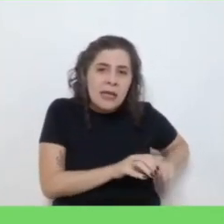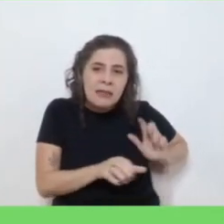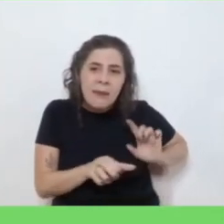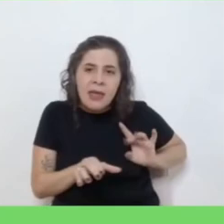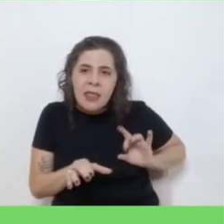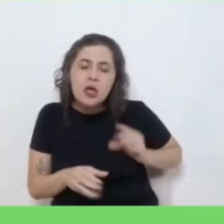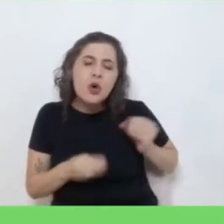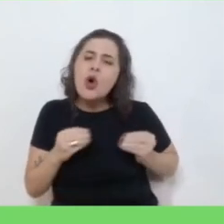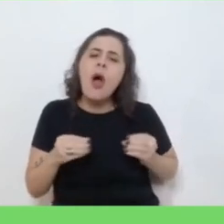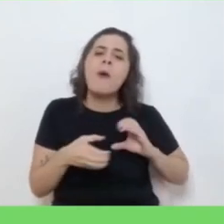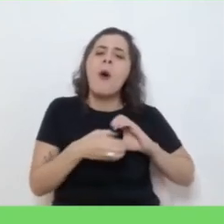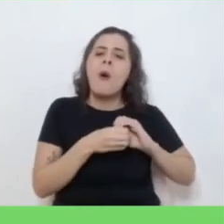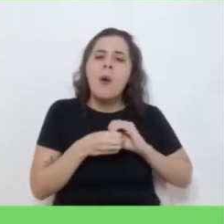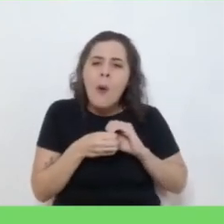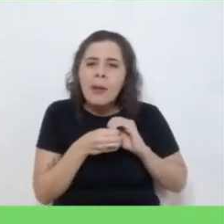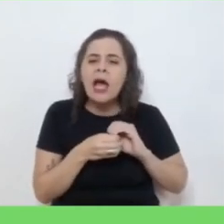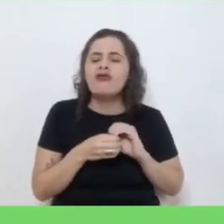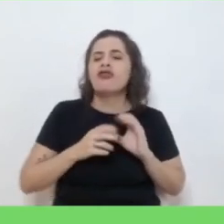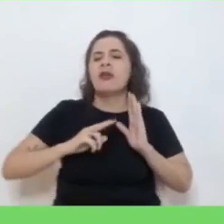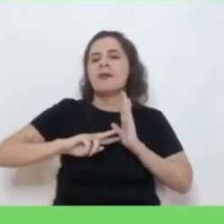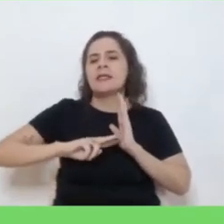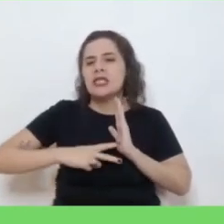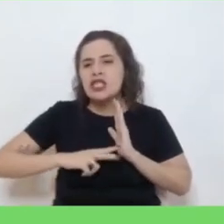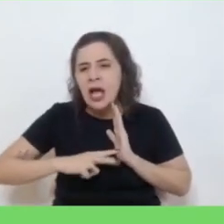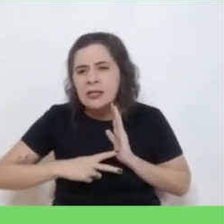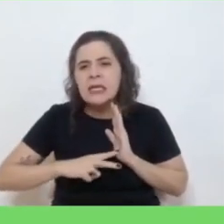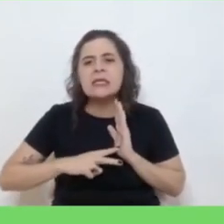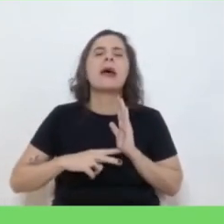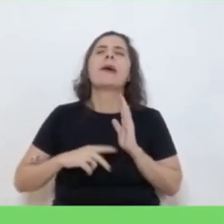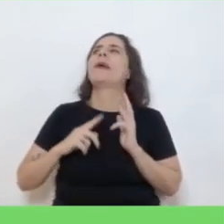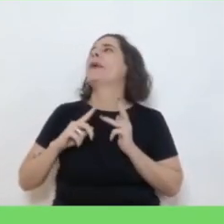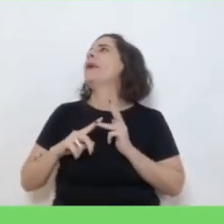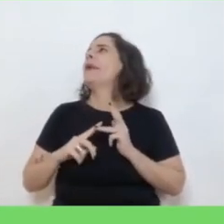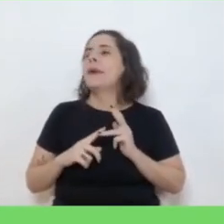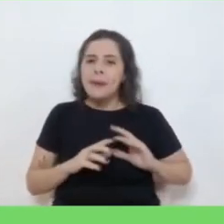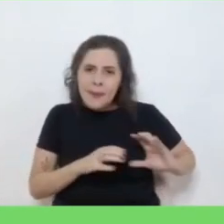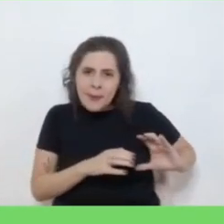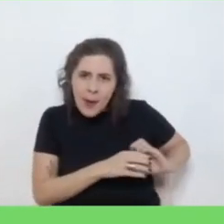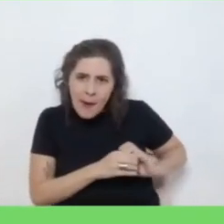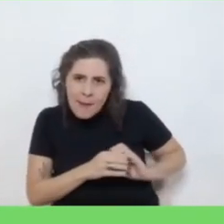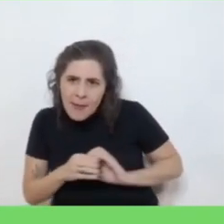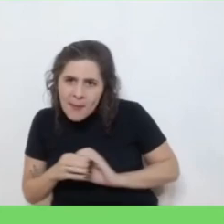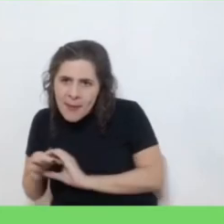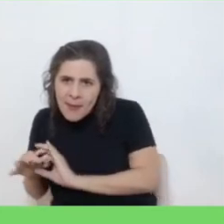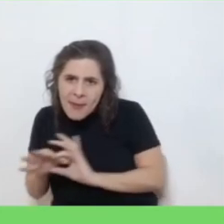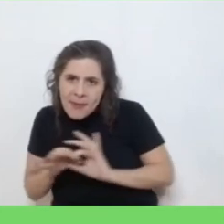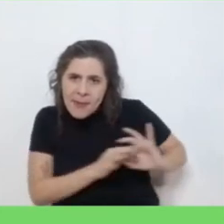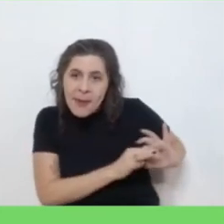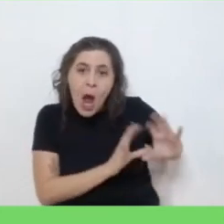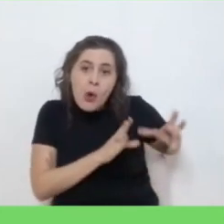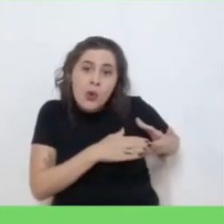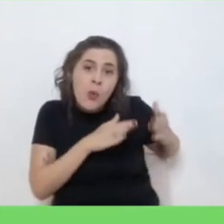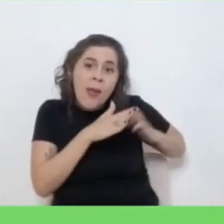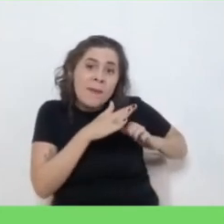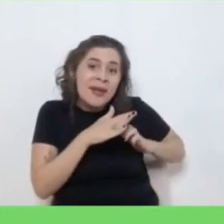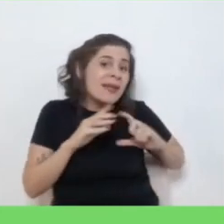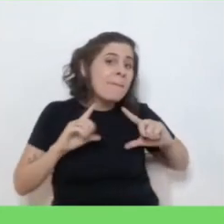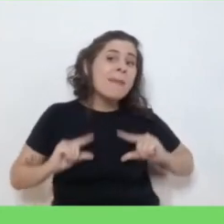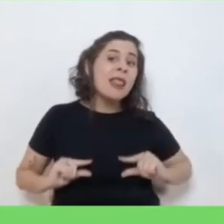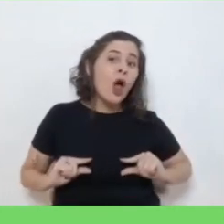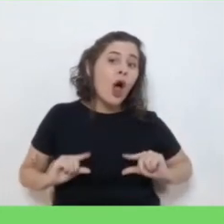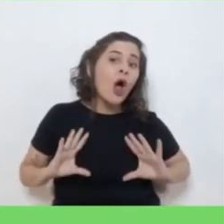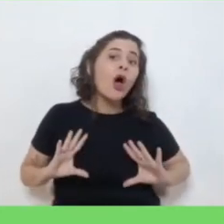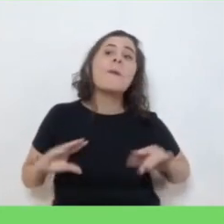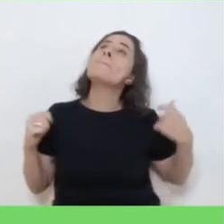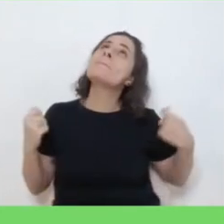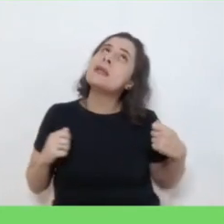cooperativa, sindicalização. Acho que a gente precisa. O desenvolvedor brasileiro precisa entender melhor esse ecossistema mesmo. Por isso que